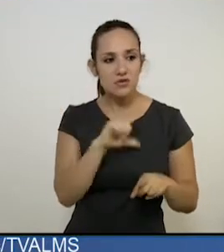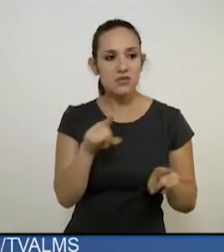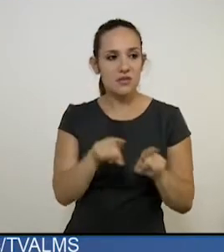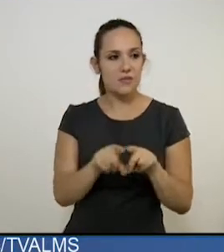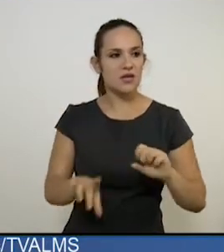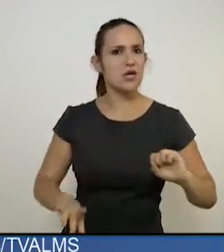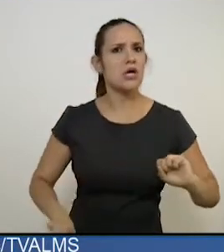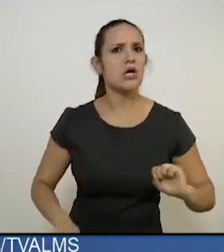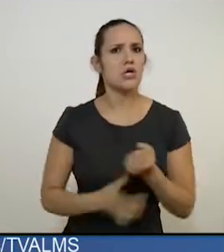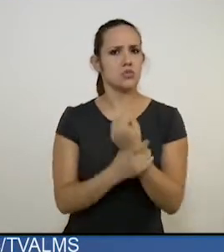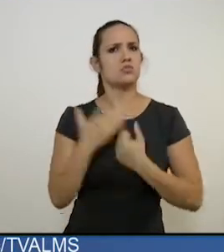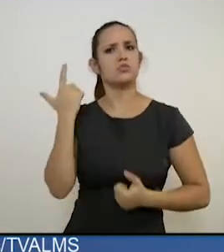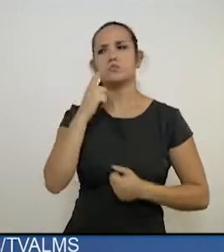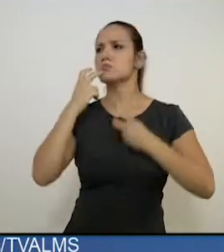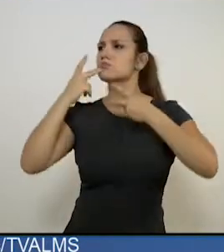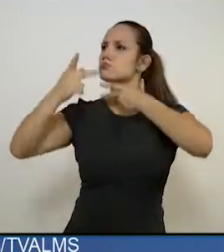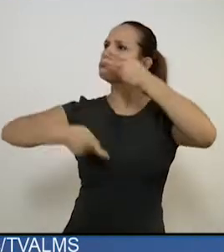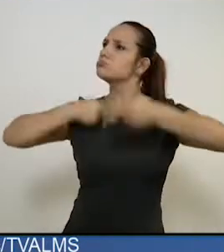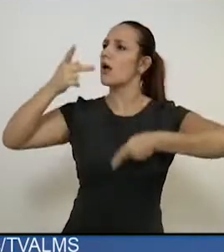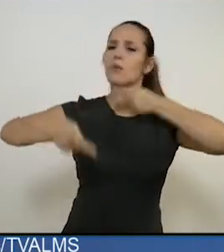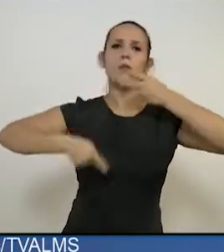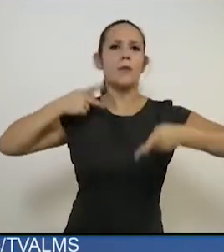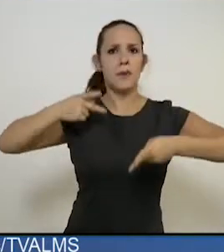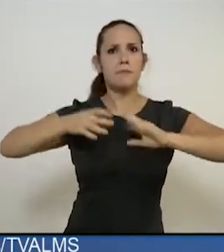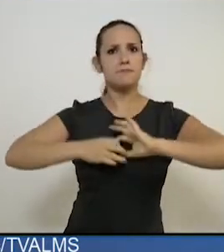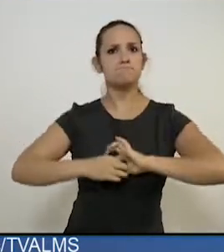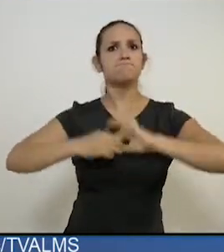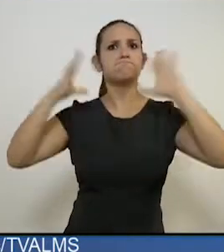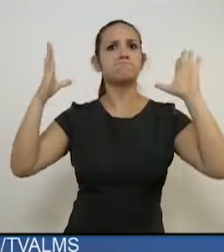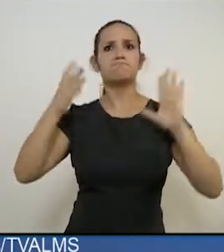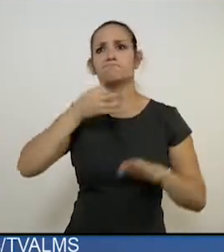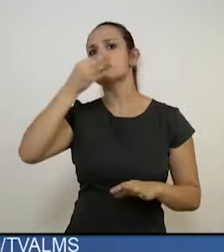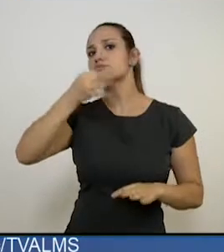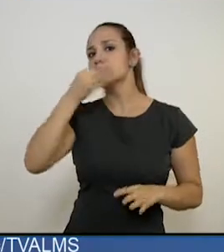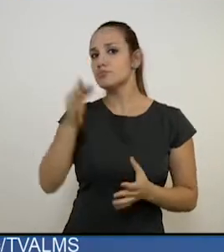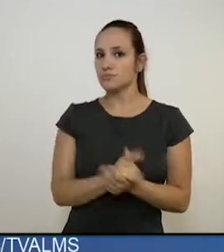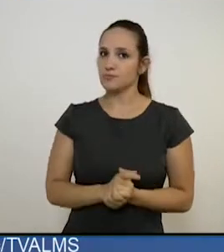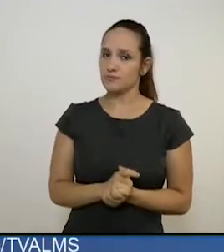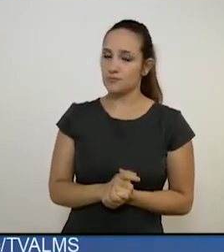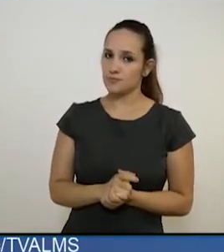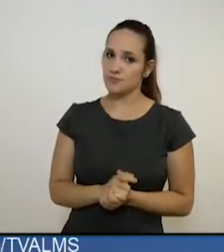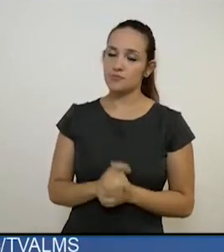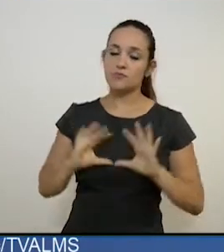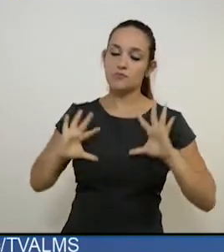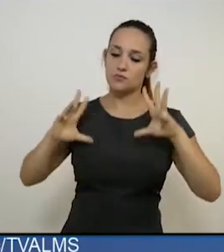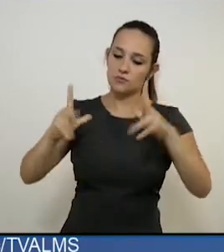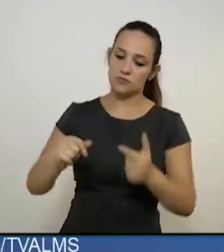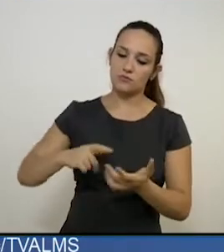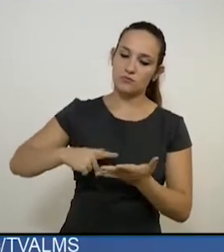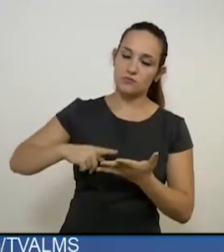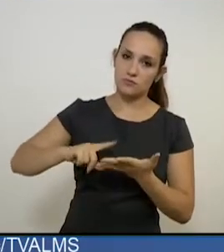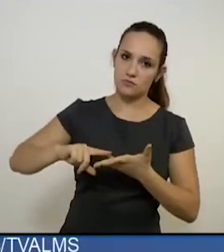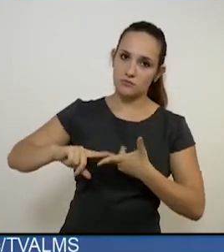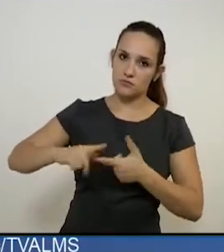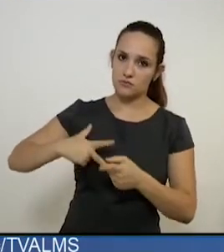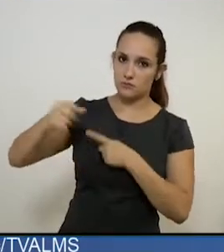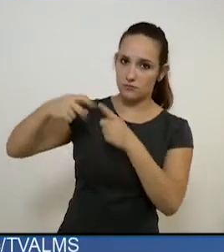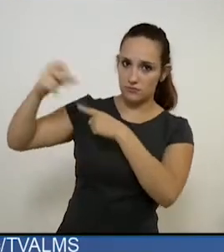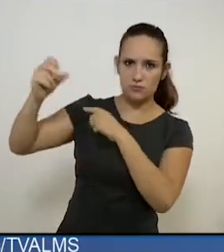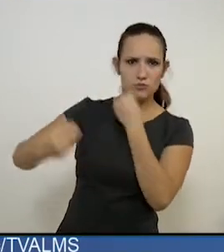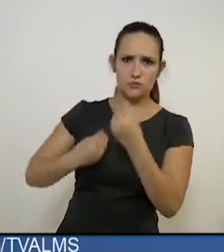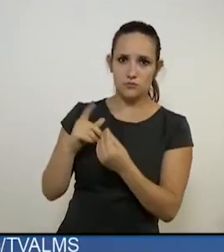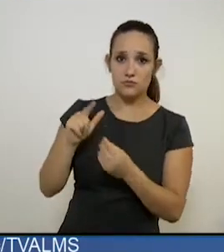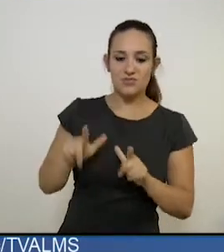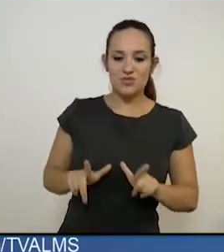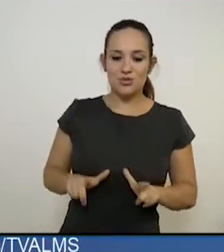que as suas vozes serão escutadas, serão ouvidas. Todas as conquistas são decorrentes da